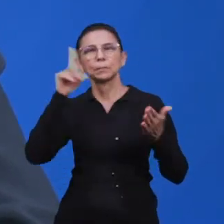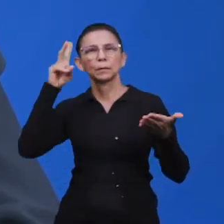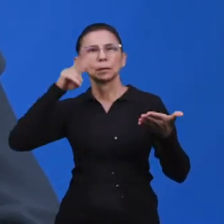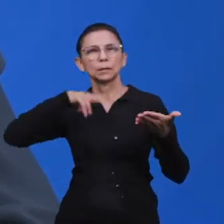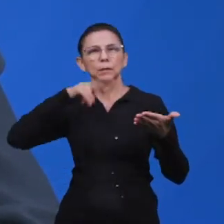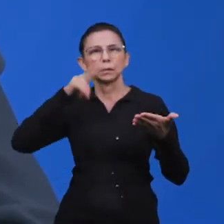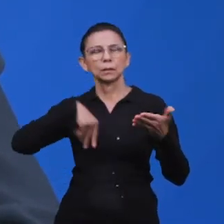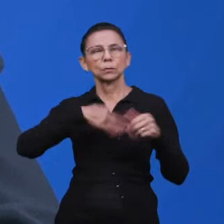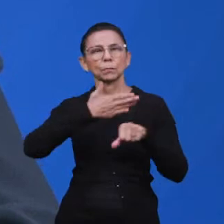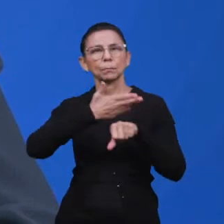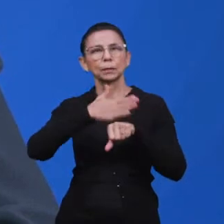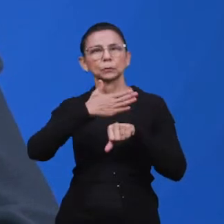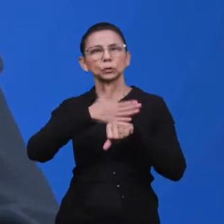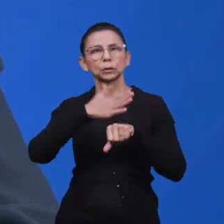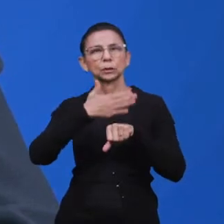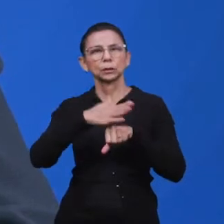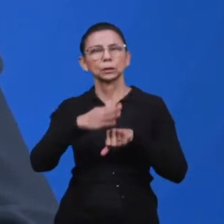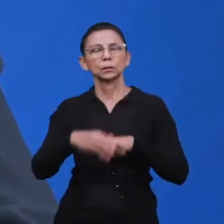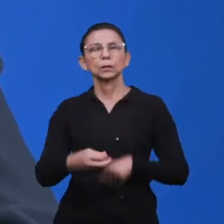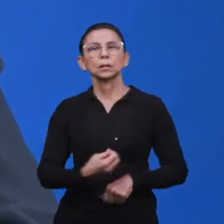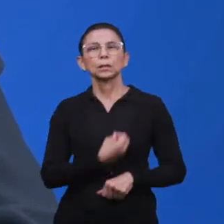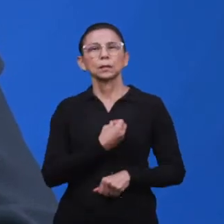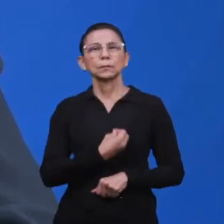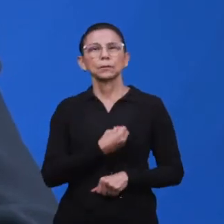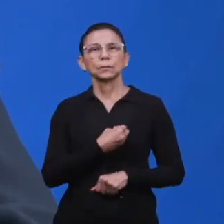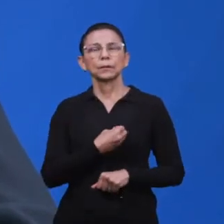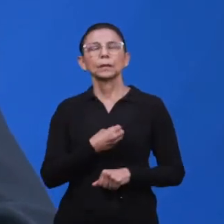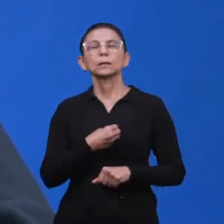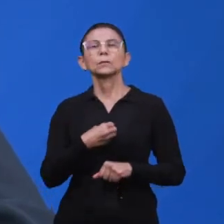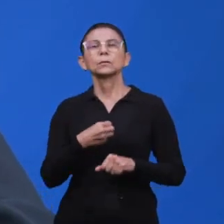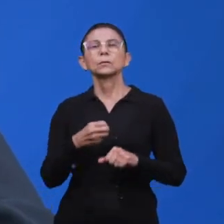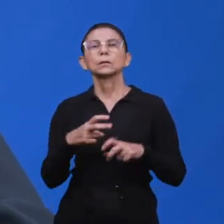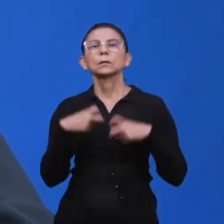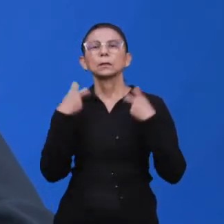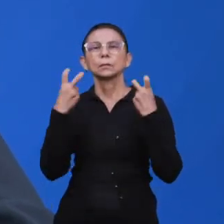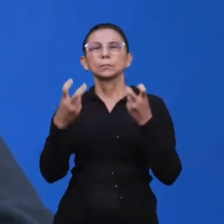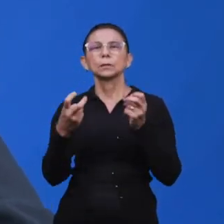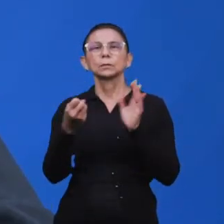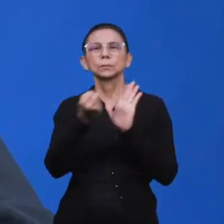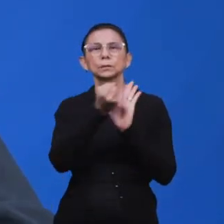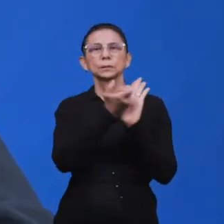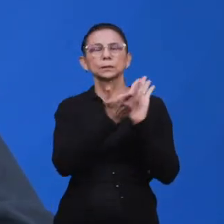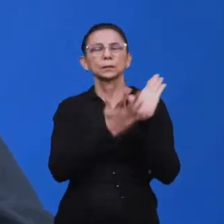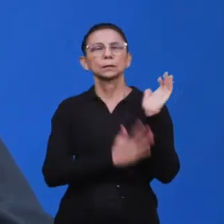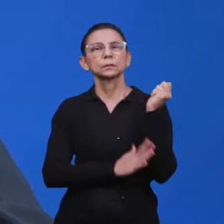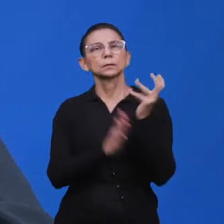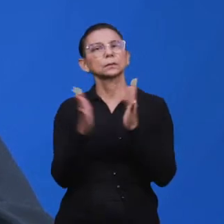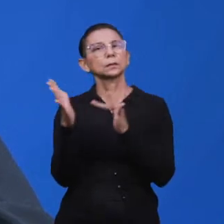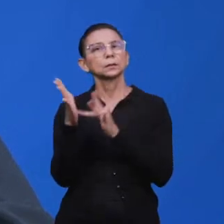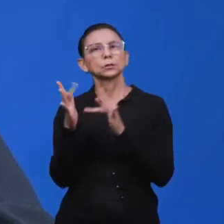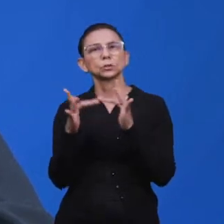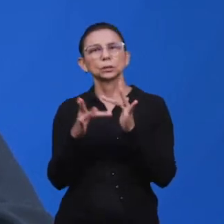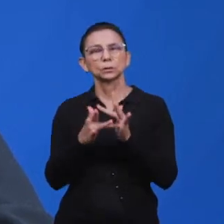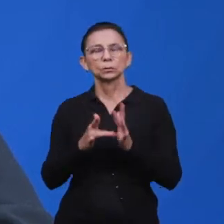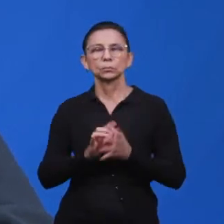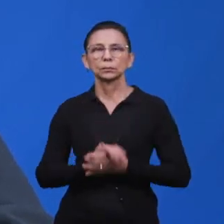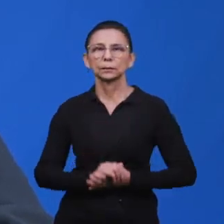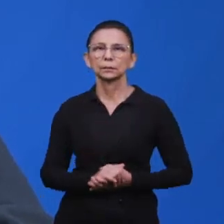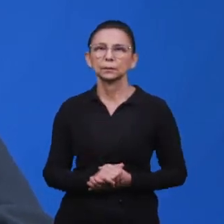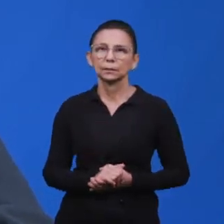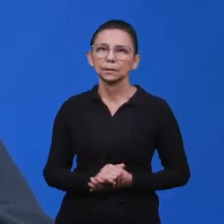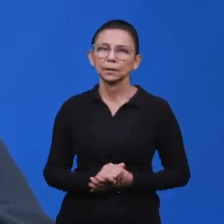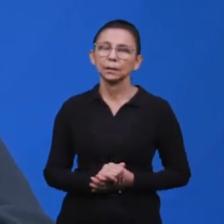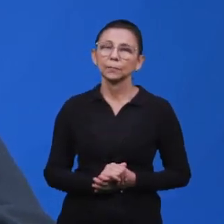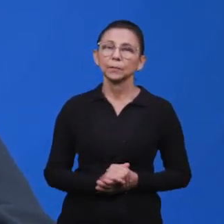vivendo do corpo e do sangue de Jesus. Aquilo que o Senhor Jesus, antes de partir também para a morte e